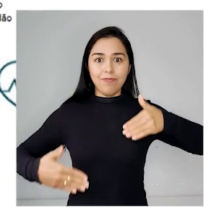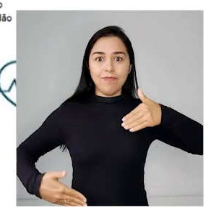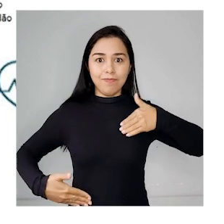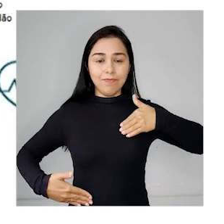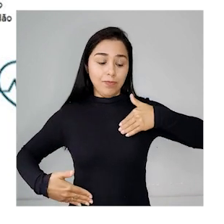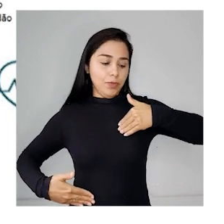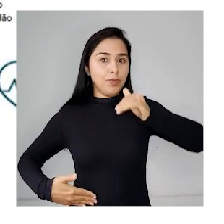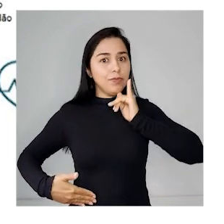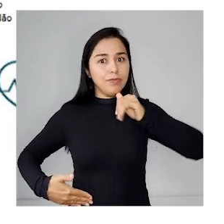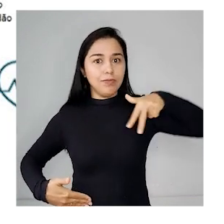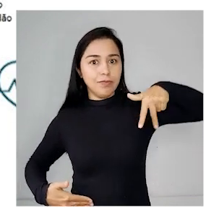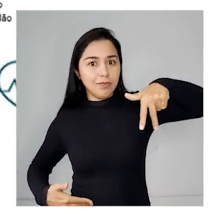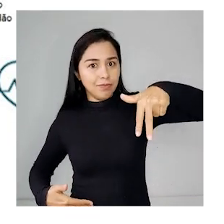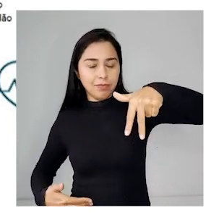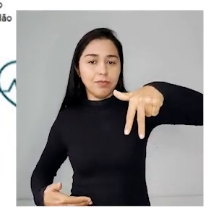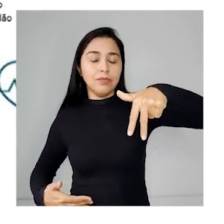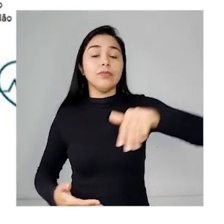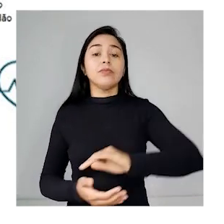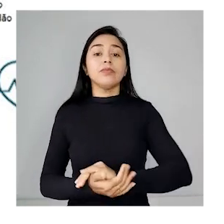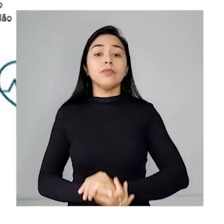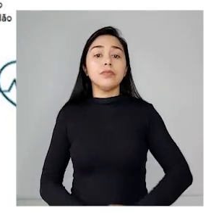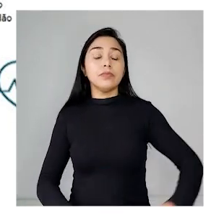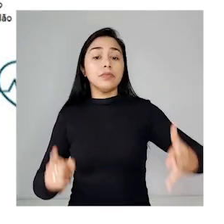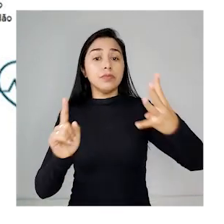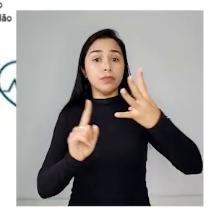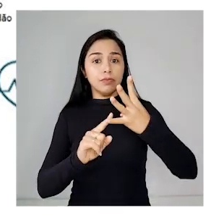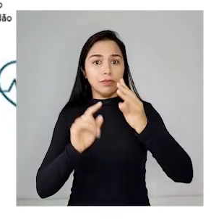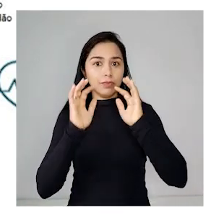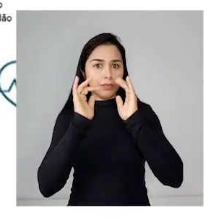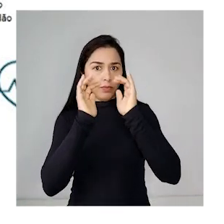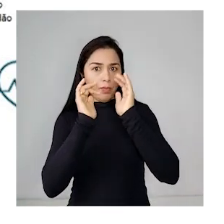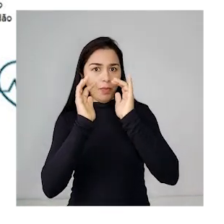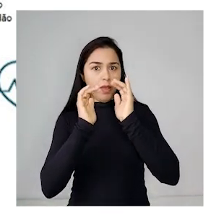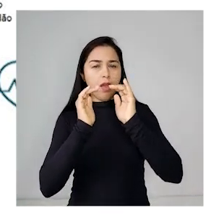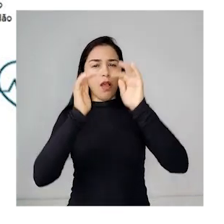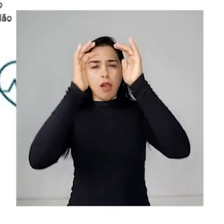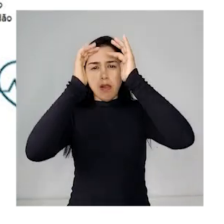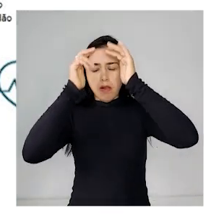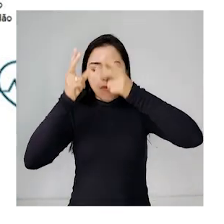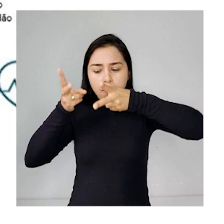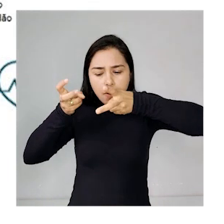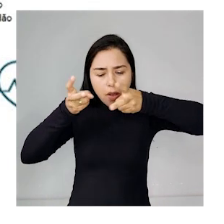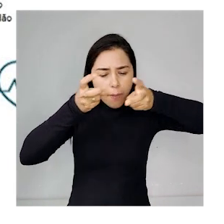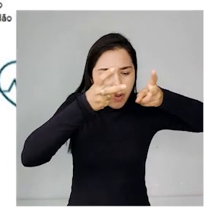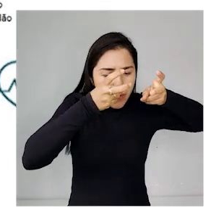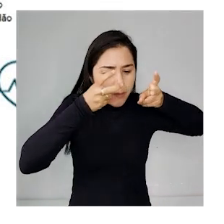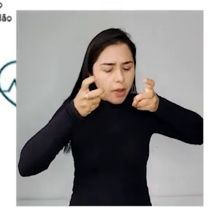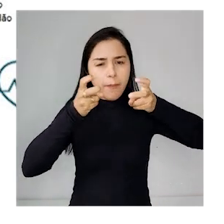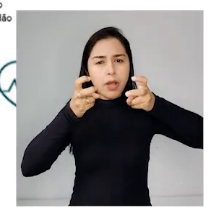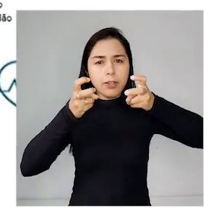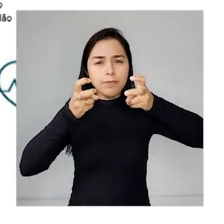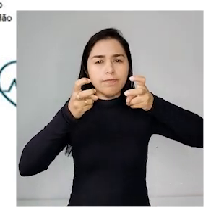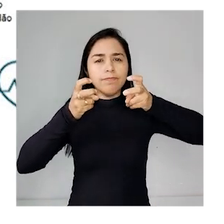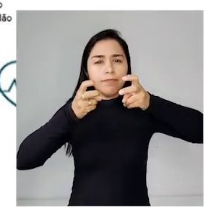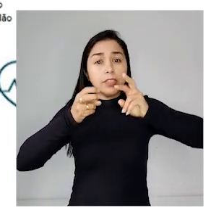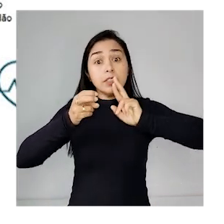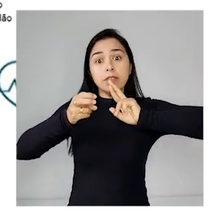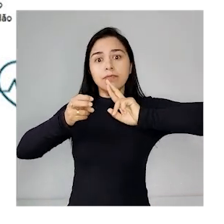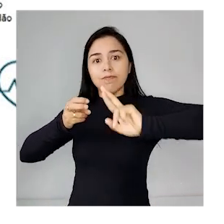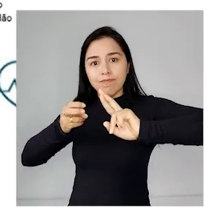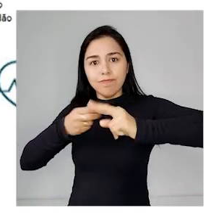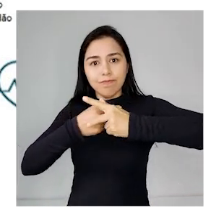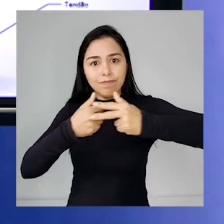movimentar. E o tecido nervoso vai receber, processar e responder a